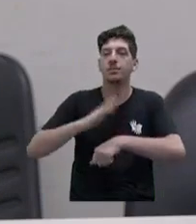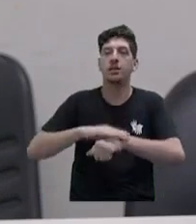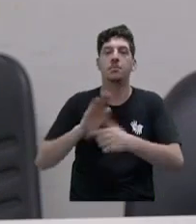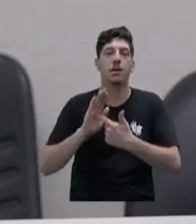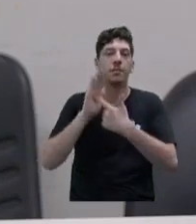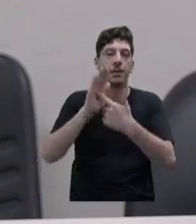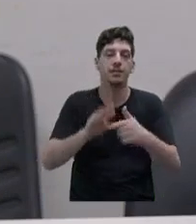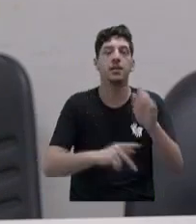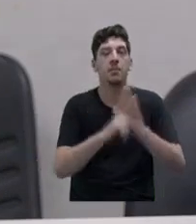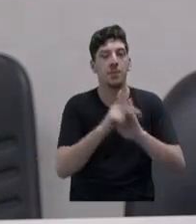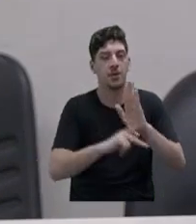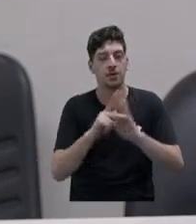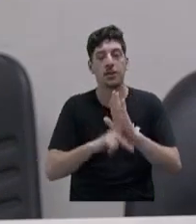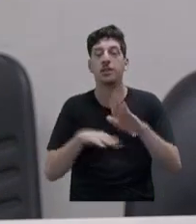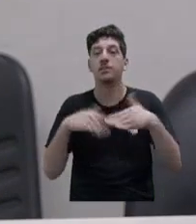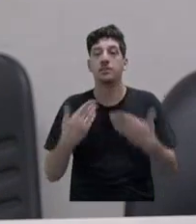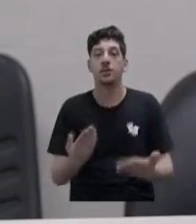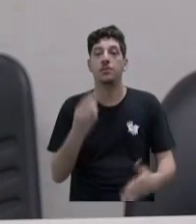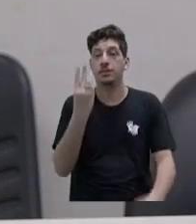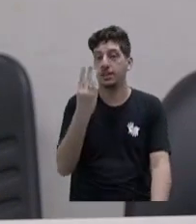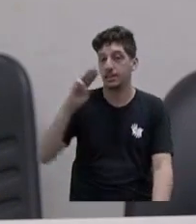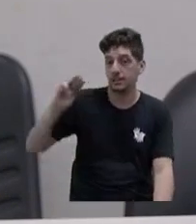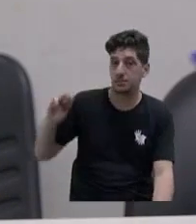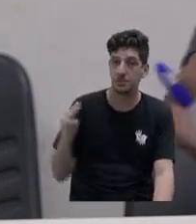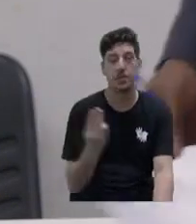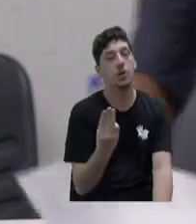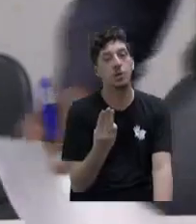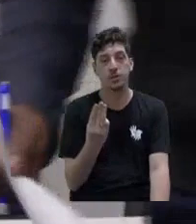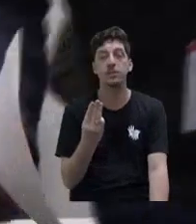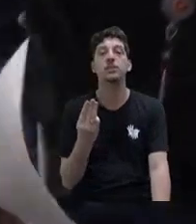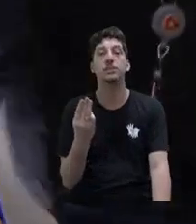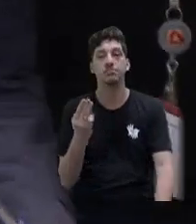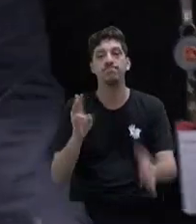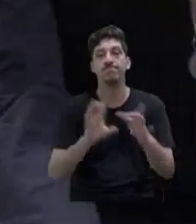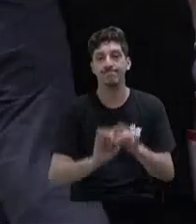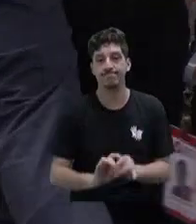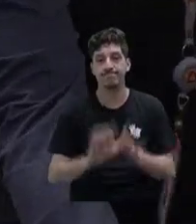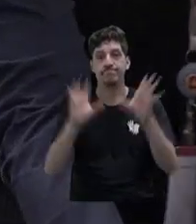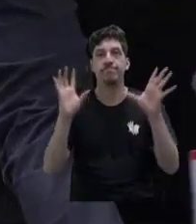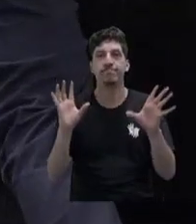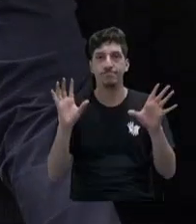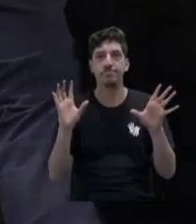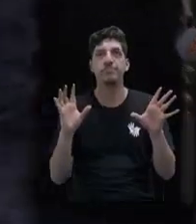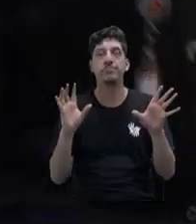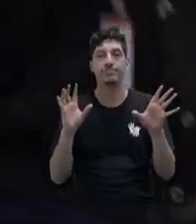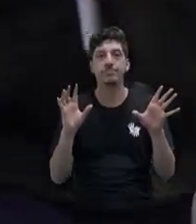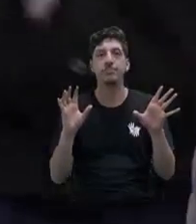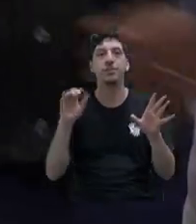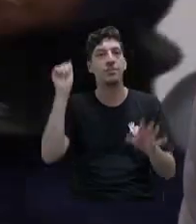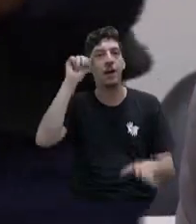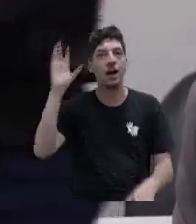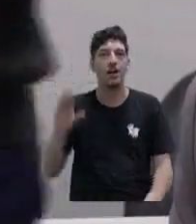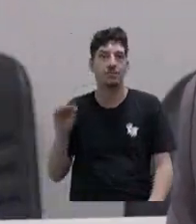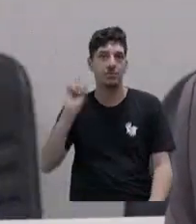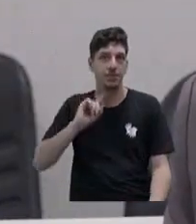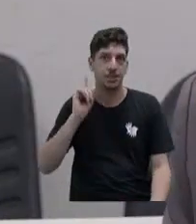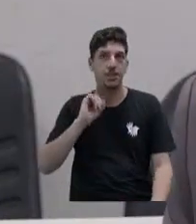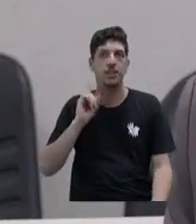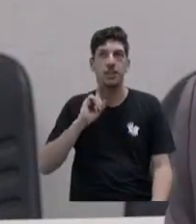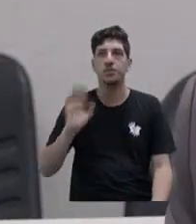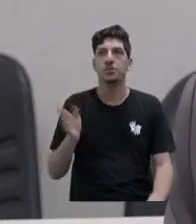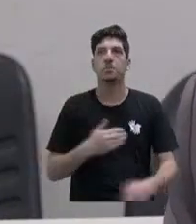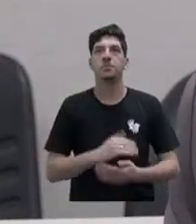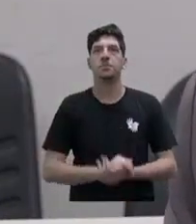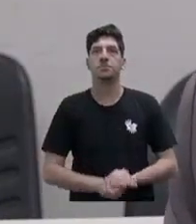apresentar os seus projetos. Então, 3 milhões estão disponíveis para a Afromineiridade. Pode passar, por